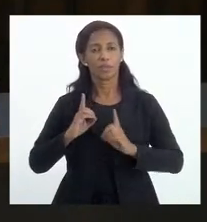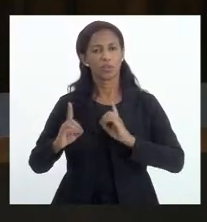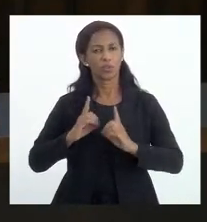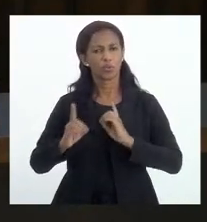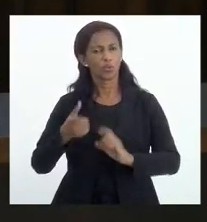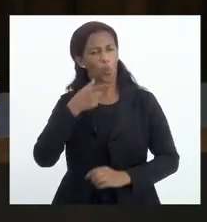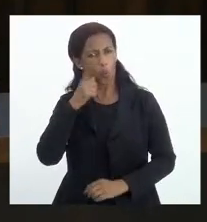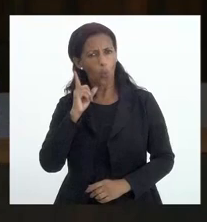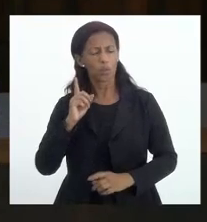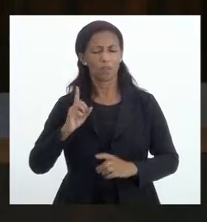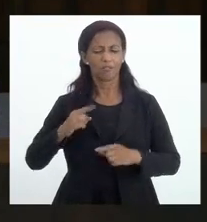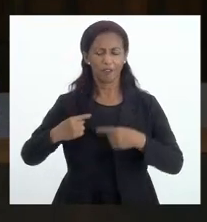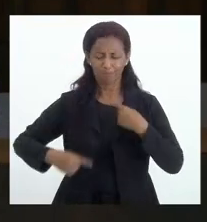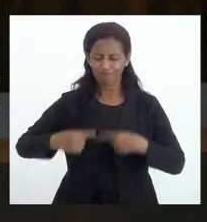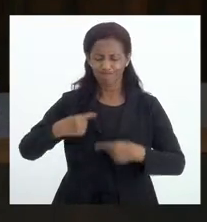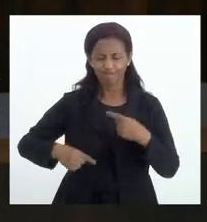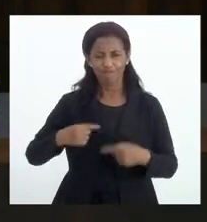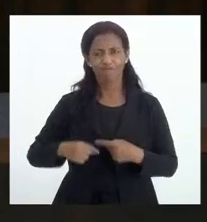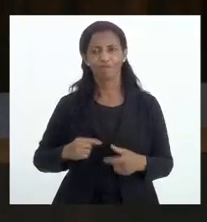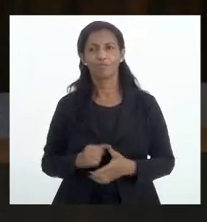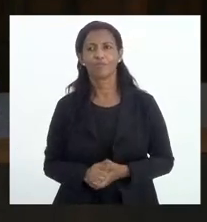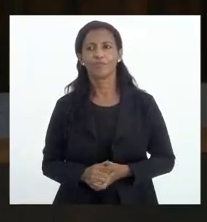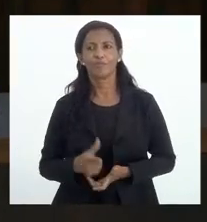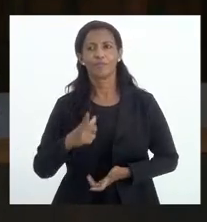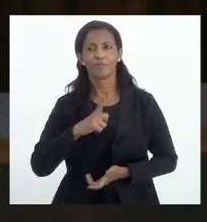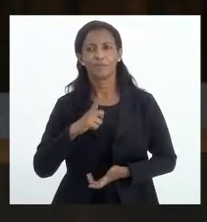foi um dia de discussão intensa aqui, a gente está